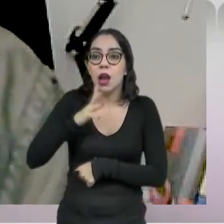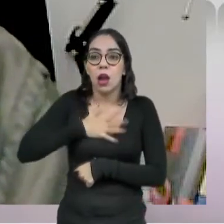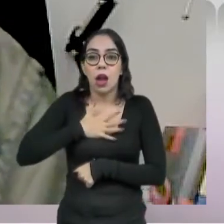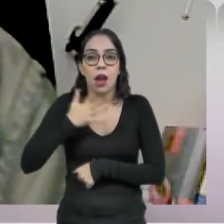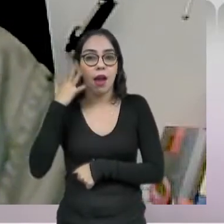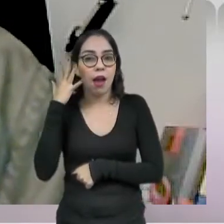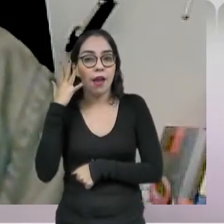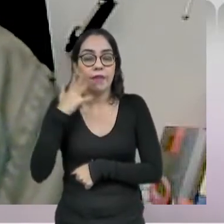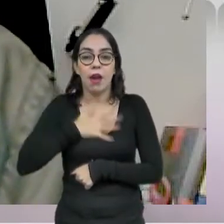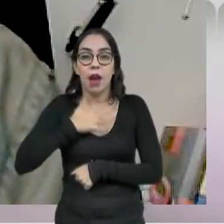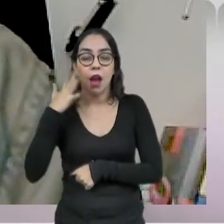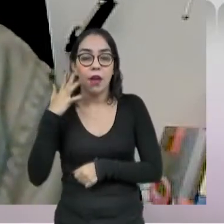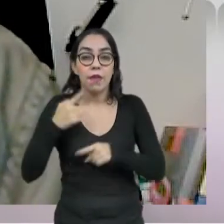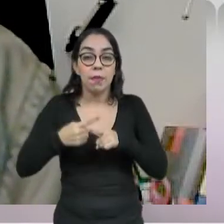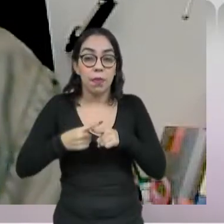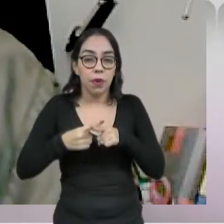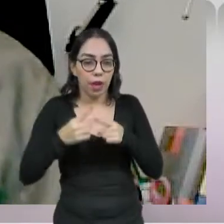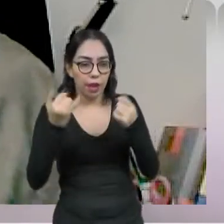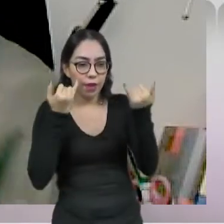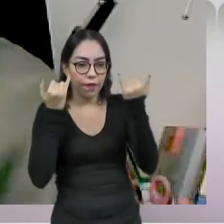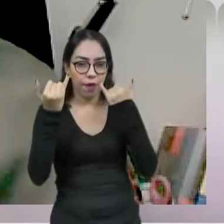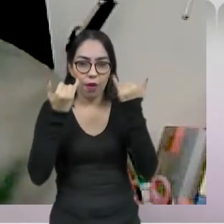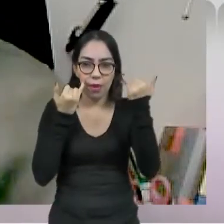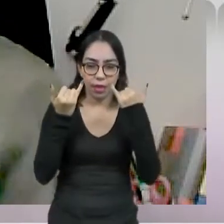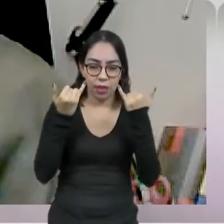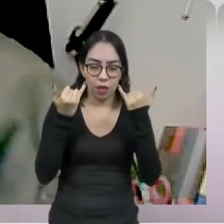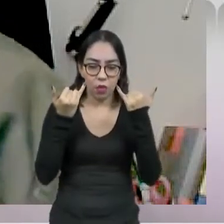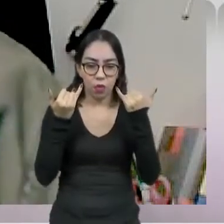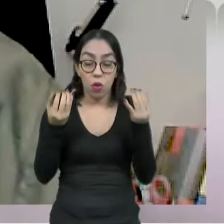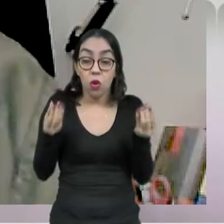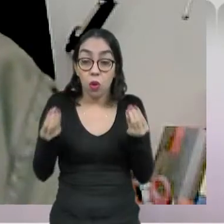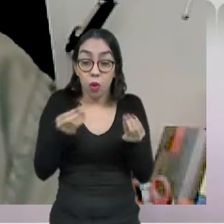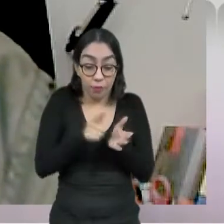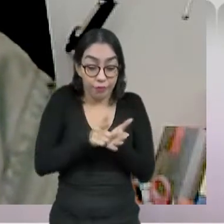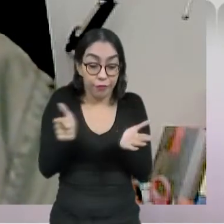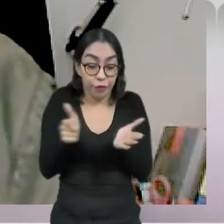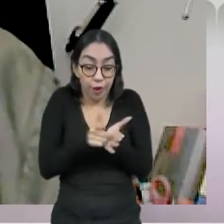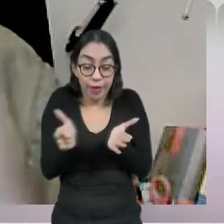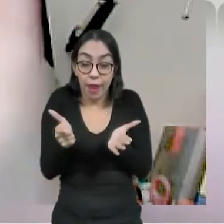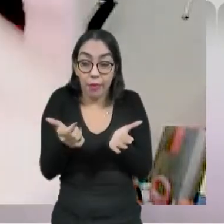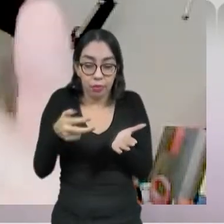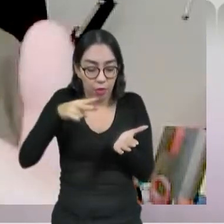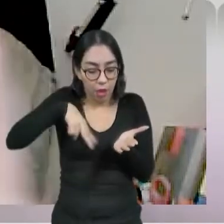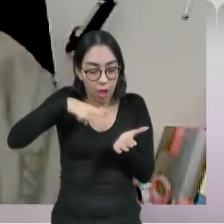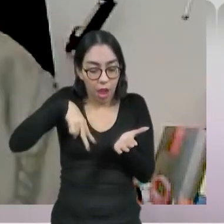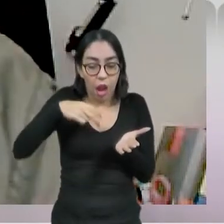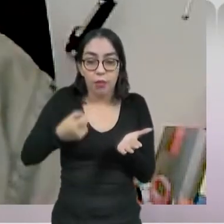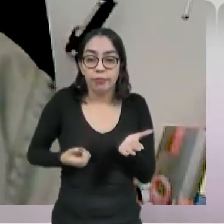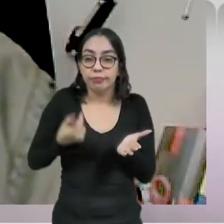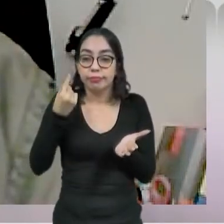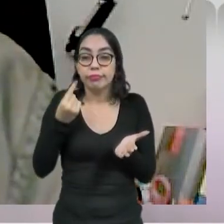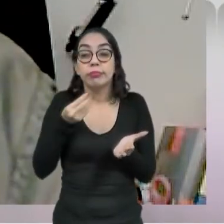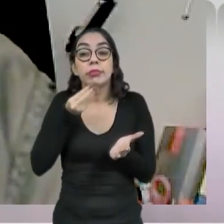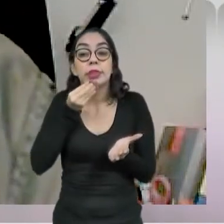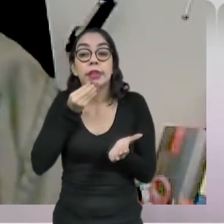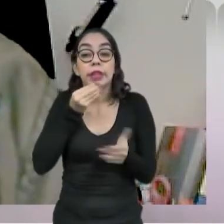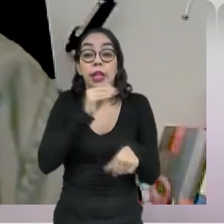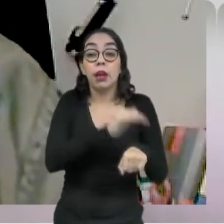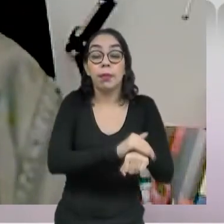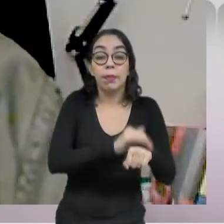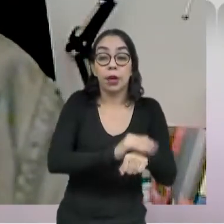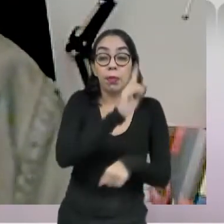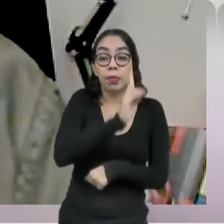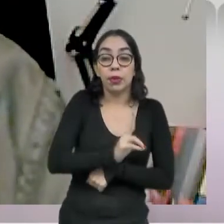pelo fato de saber da notícia pelos jornais e não pelo próprio padre, como deveria ser, conforme a hierarquia mandava.